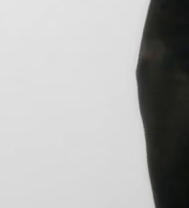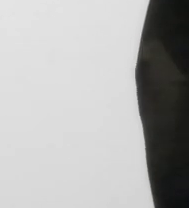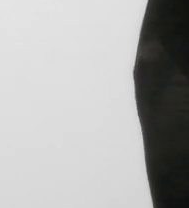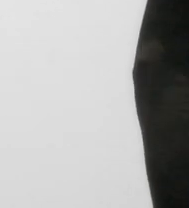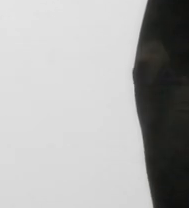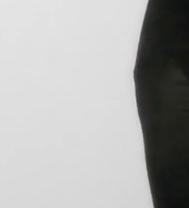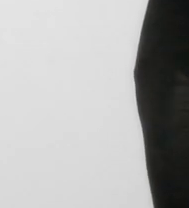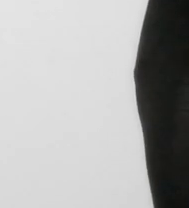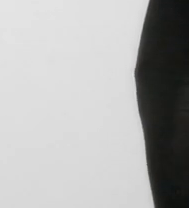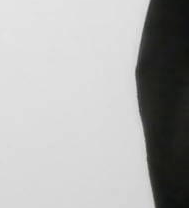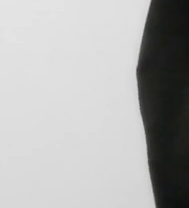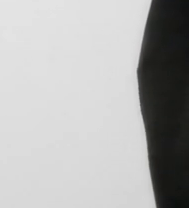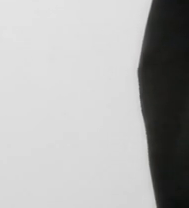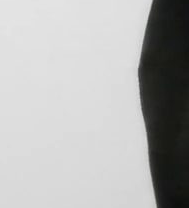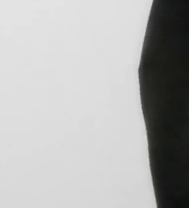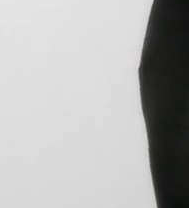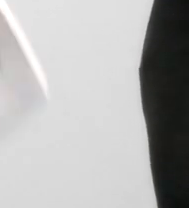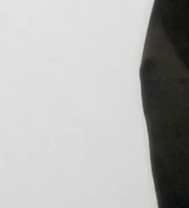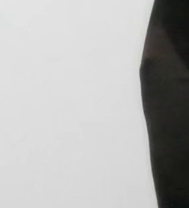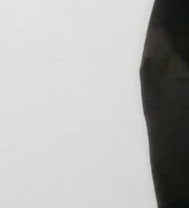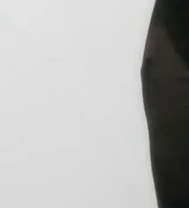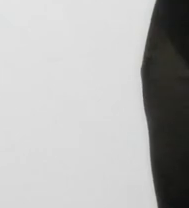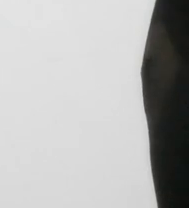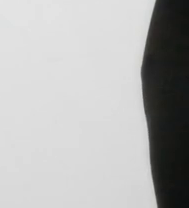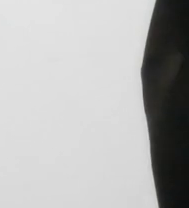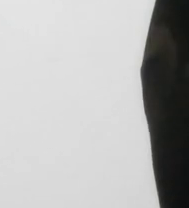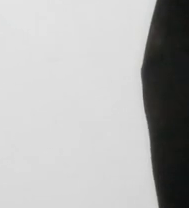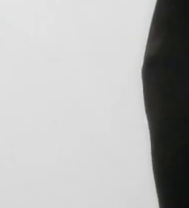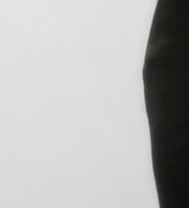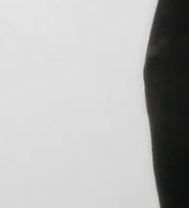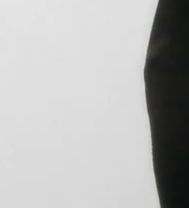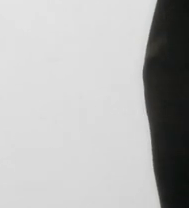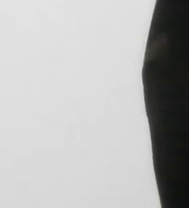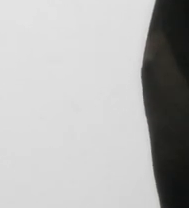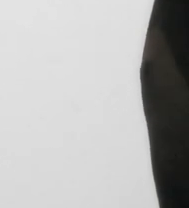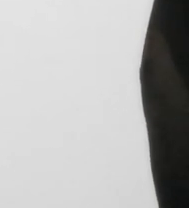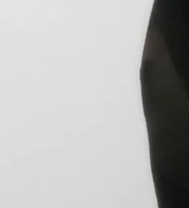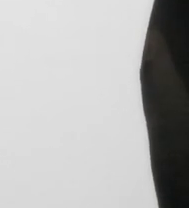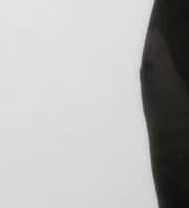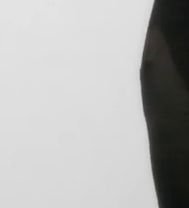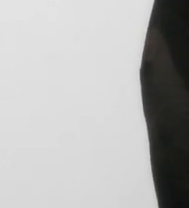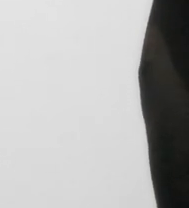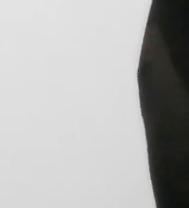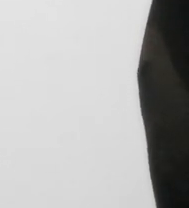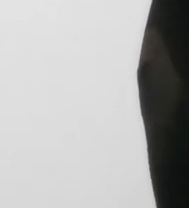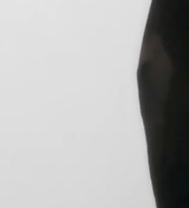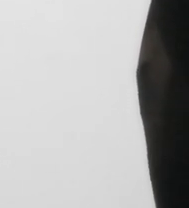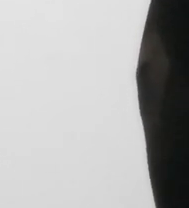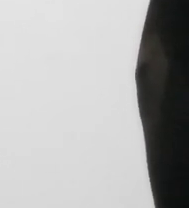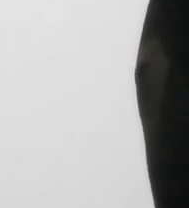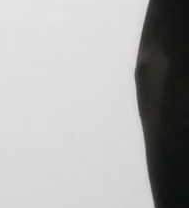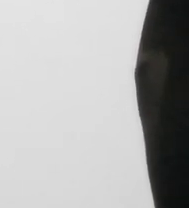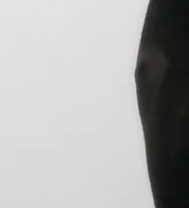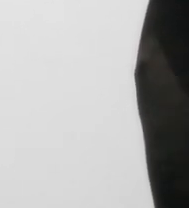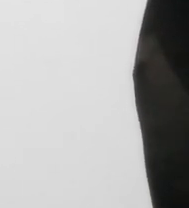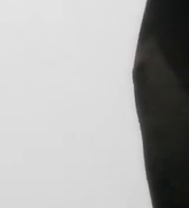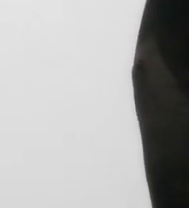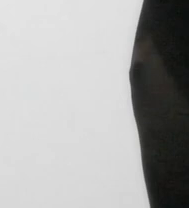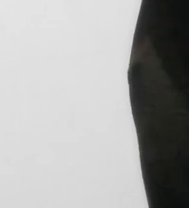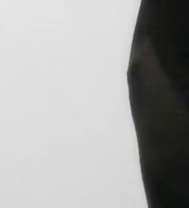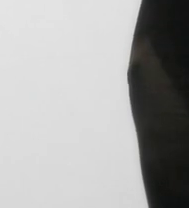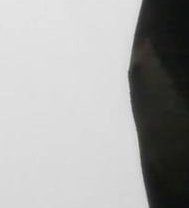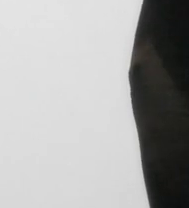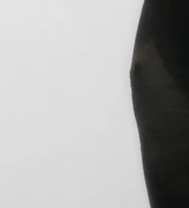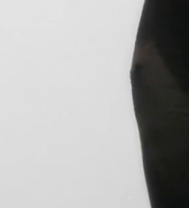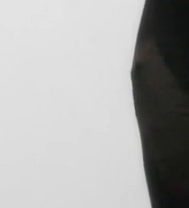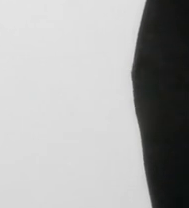marido é médico é um intensivista tanto no ali no Antônio Pedro como Pedro Ernesto e também da Unimed e